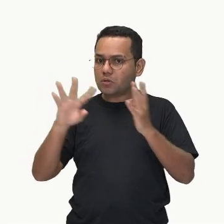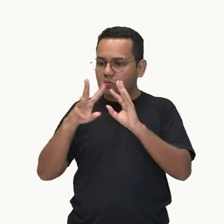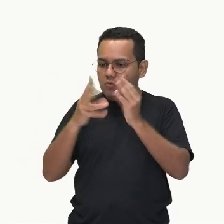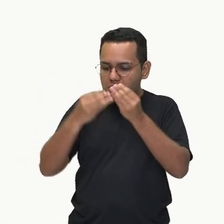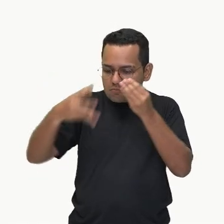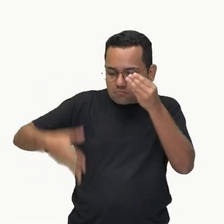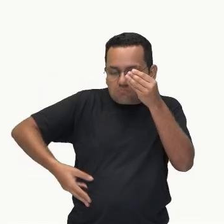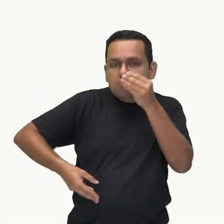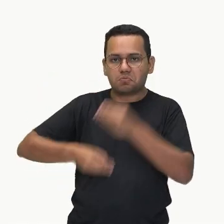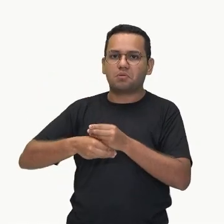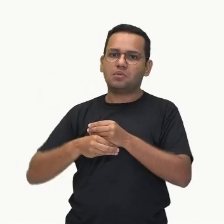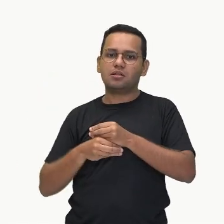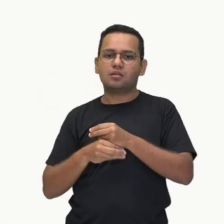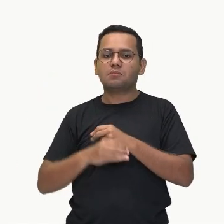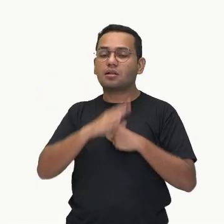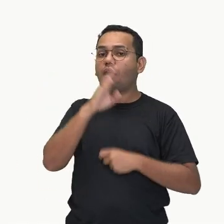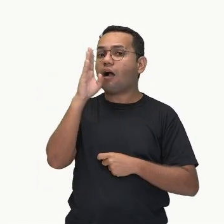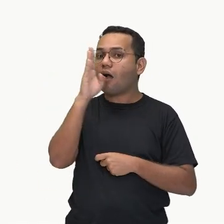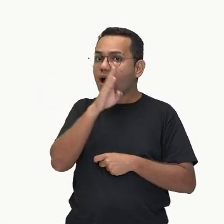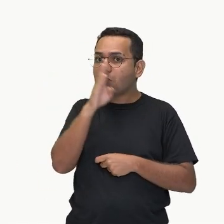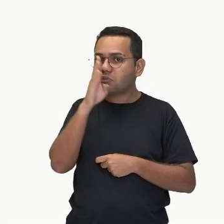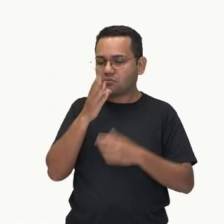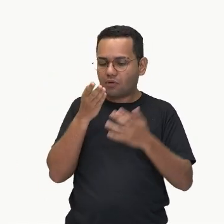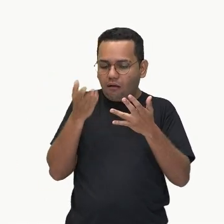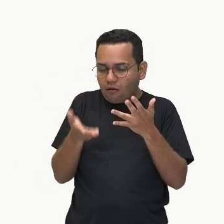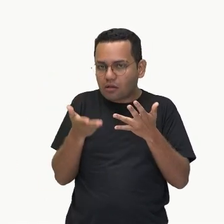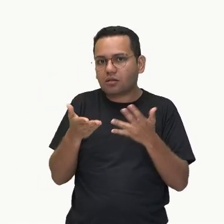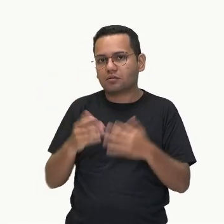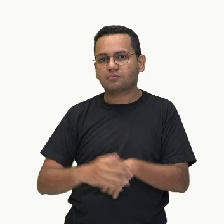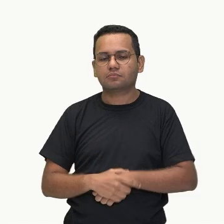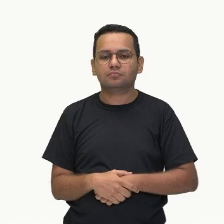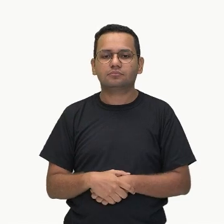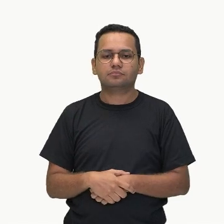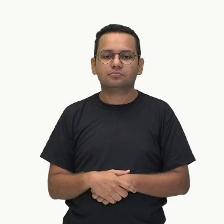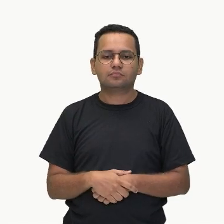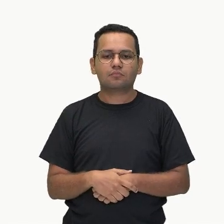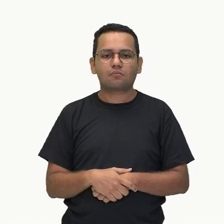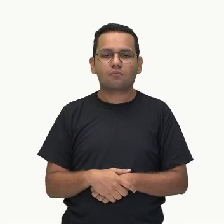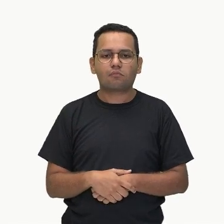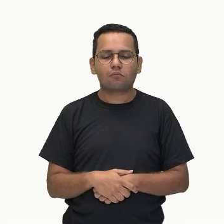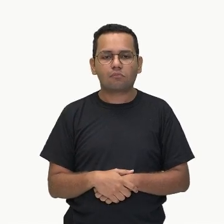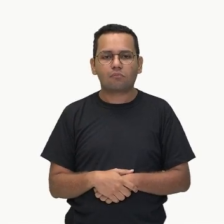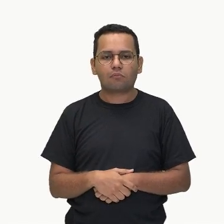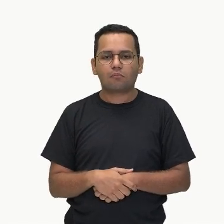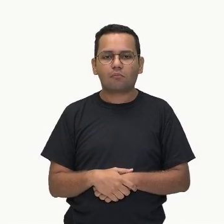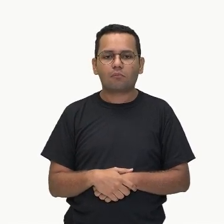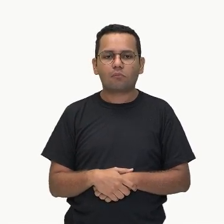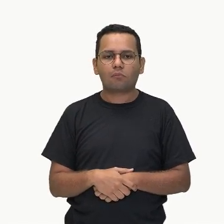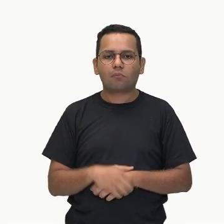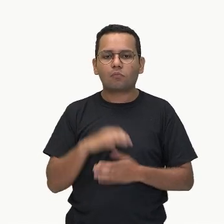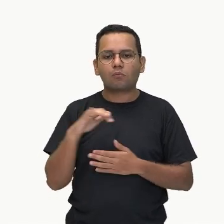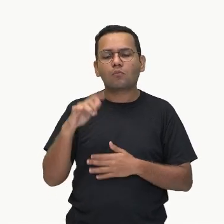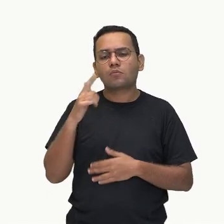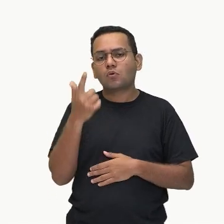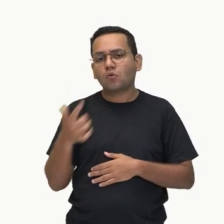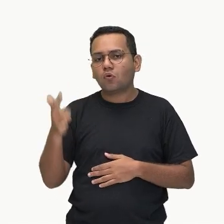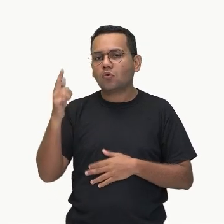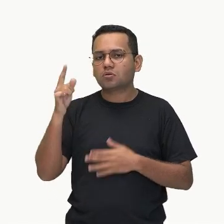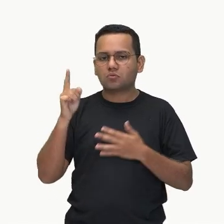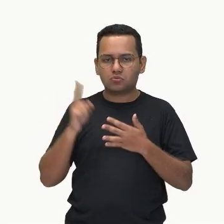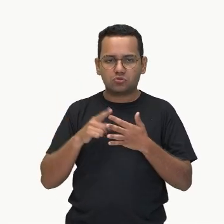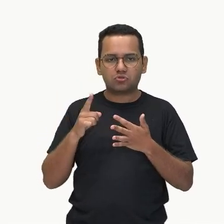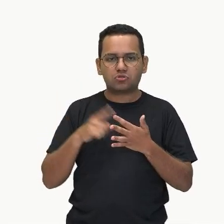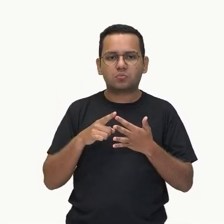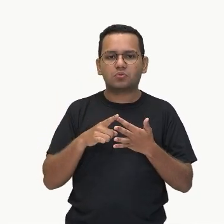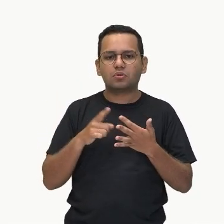adicionam-se certas substâncias para que a decantação seja acelerada. Próximo método, muito comum também,